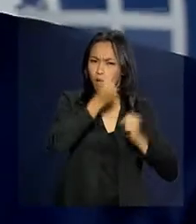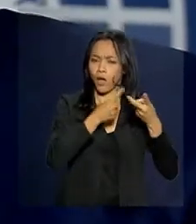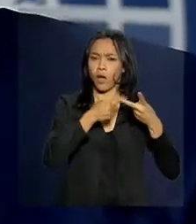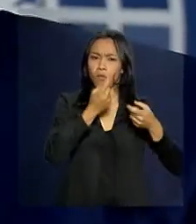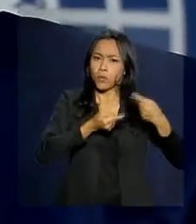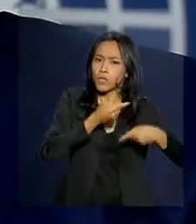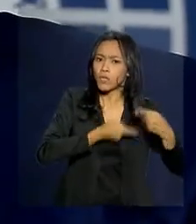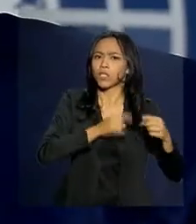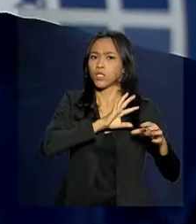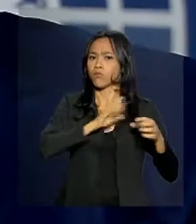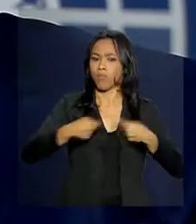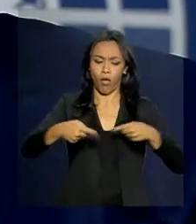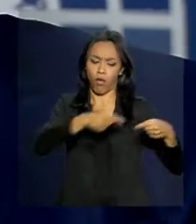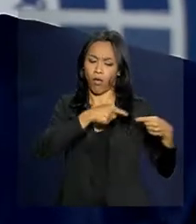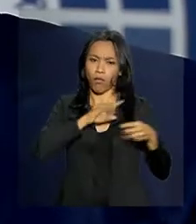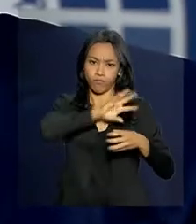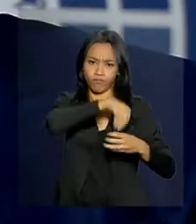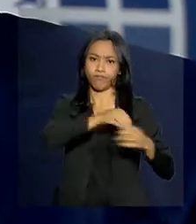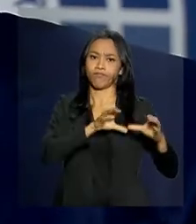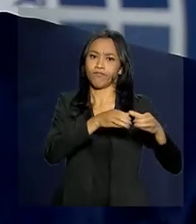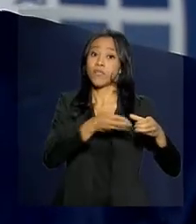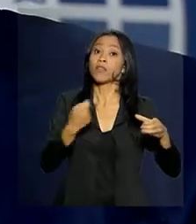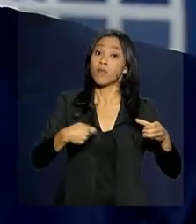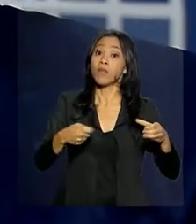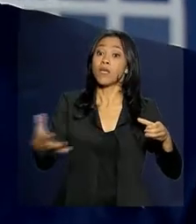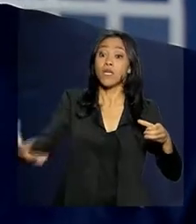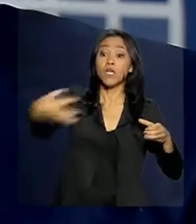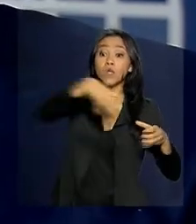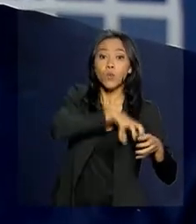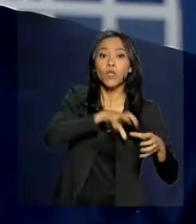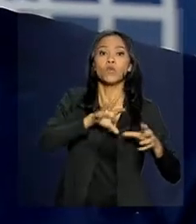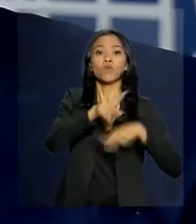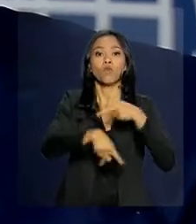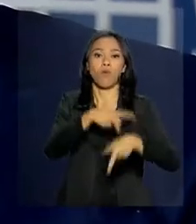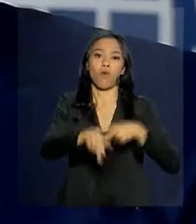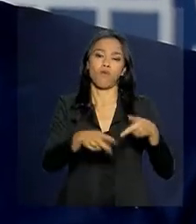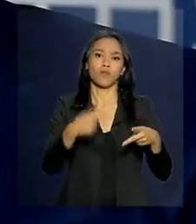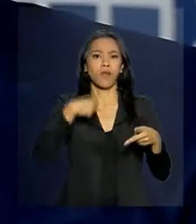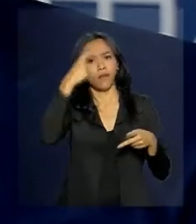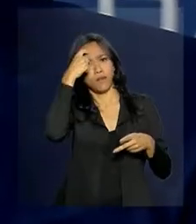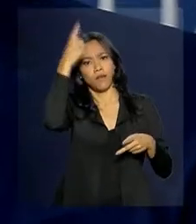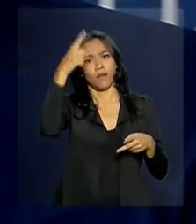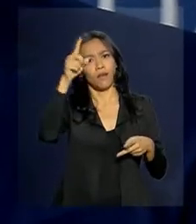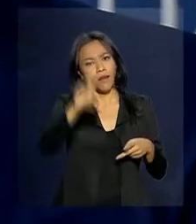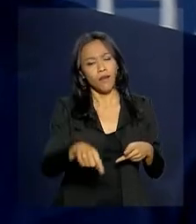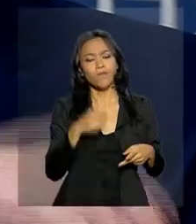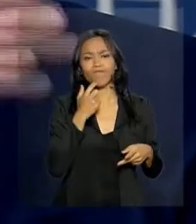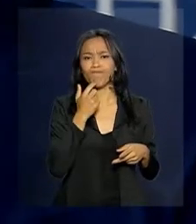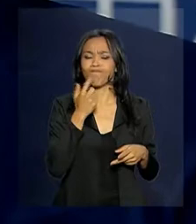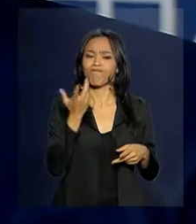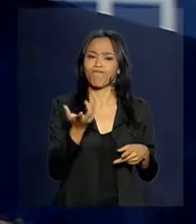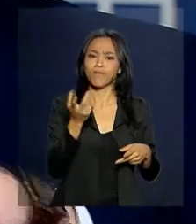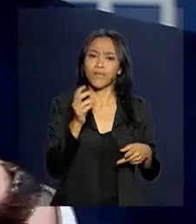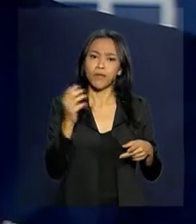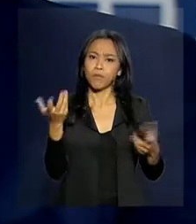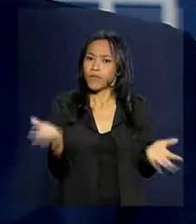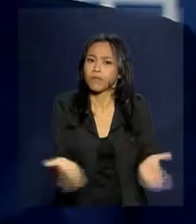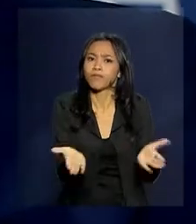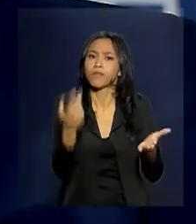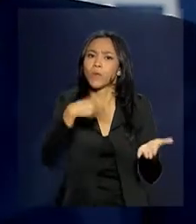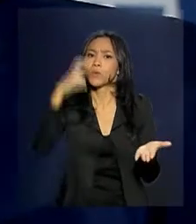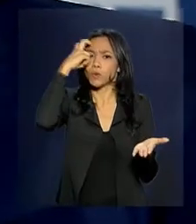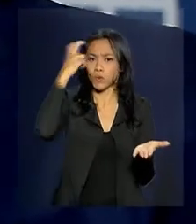mas nós resolvemos integrar também os povos então a primeira das idéias que se viu foi exatamente incentivar movimentos culturais por exemplo